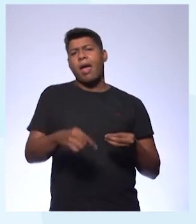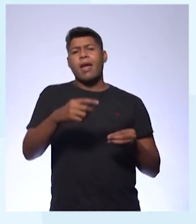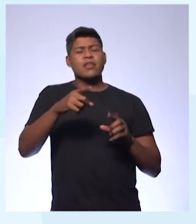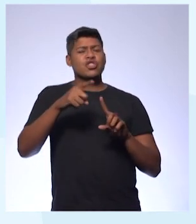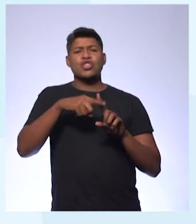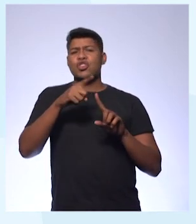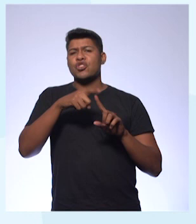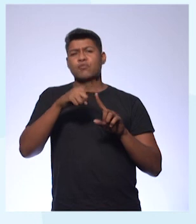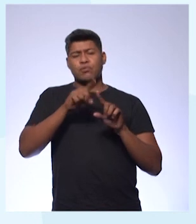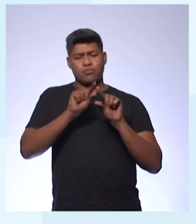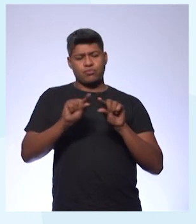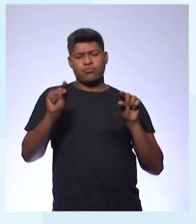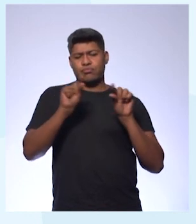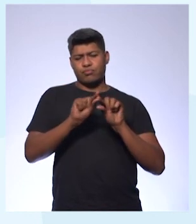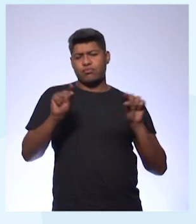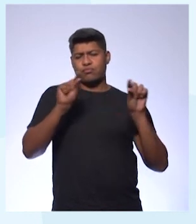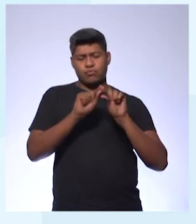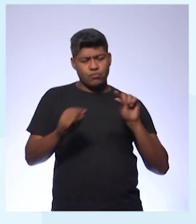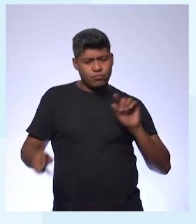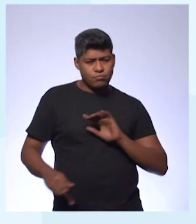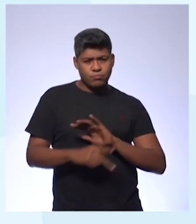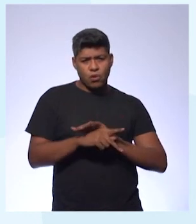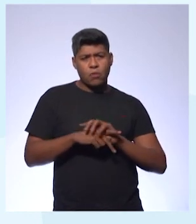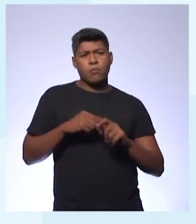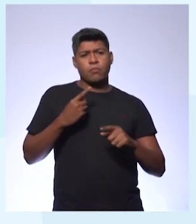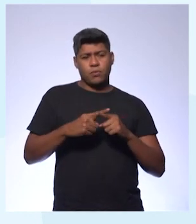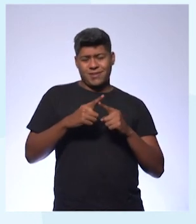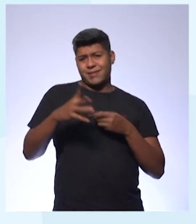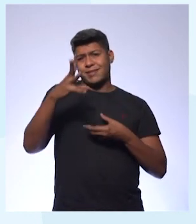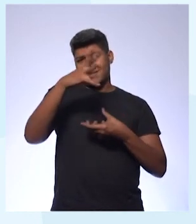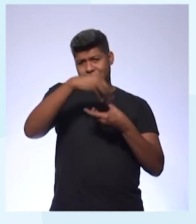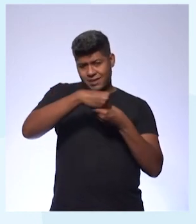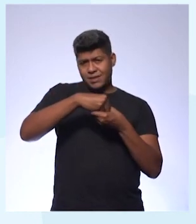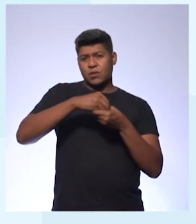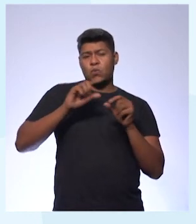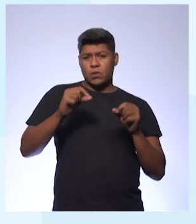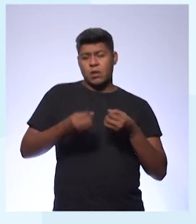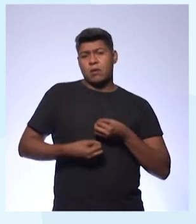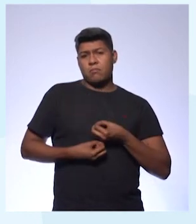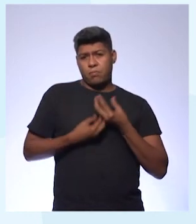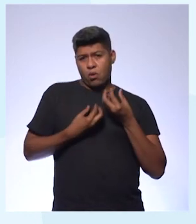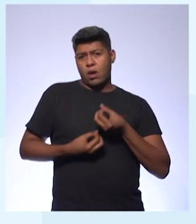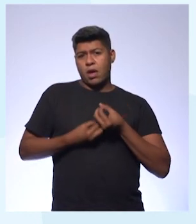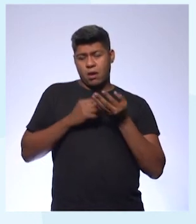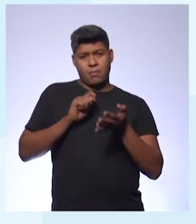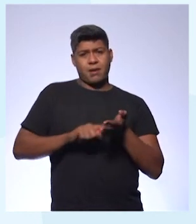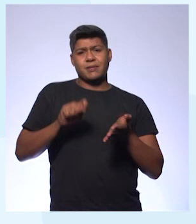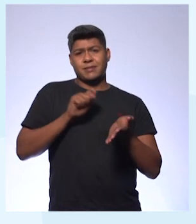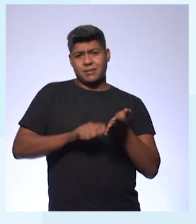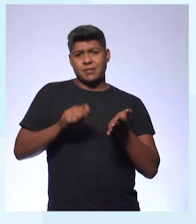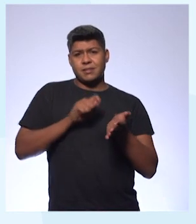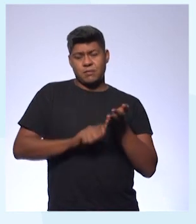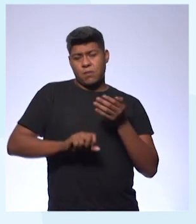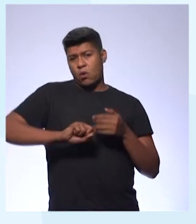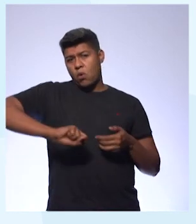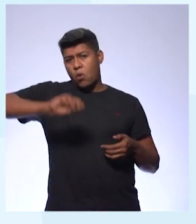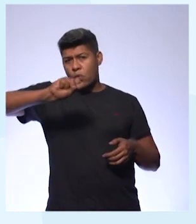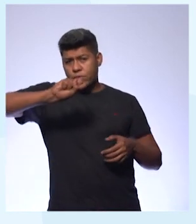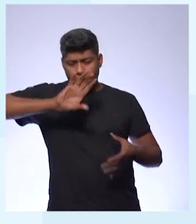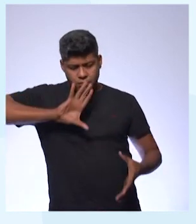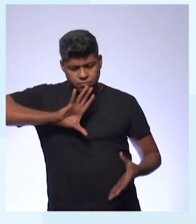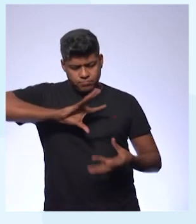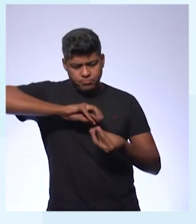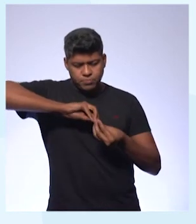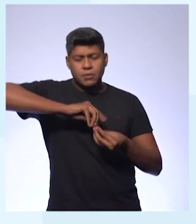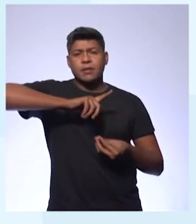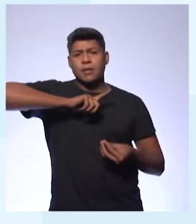de estrofe específica. Por quê? Porque dentro dos poemas escritos com 8ª rima, nós